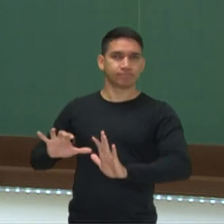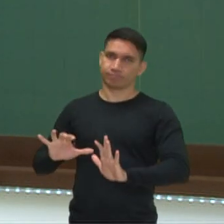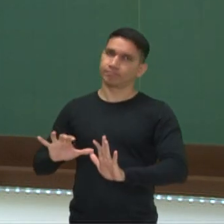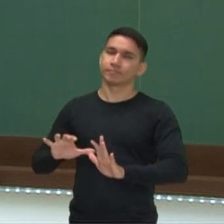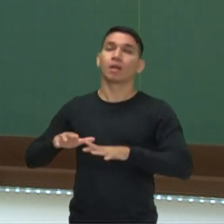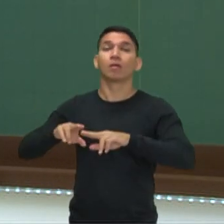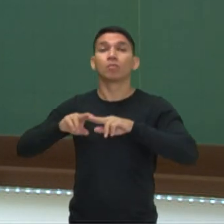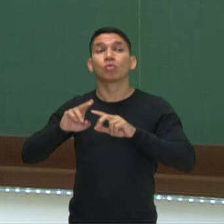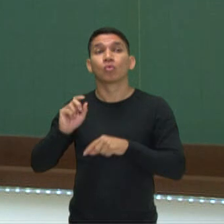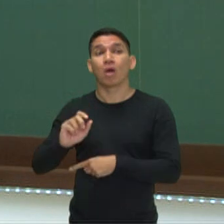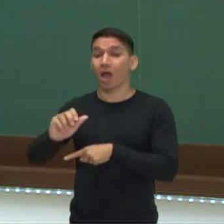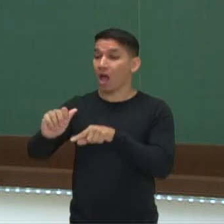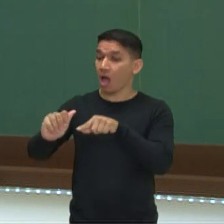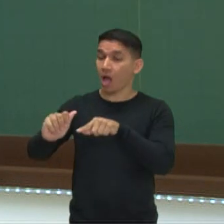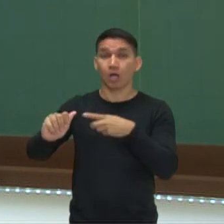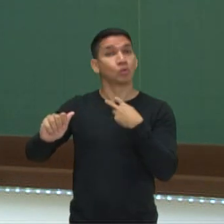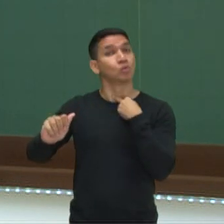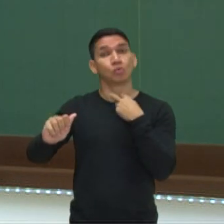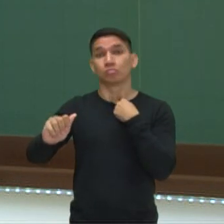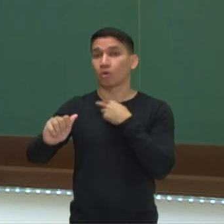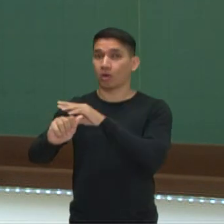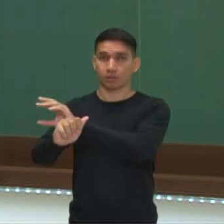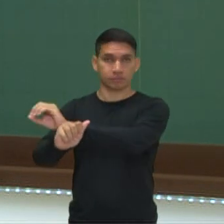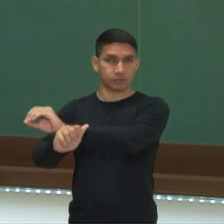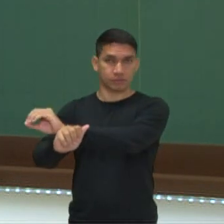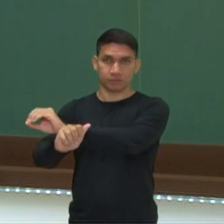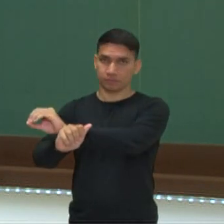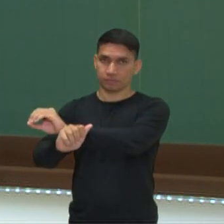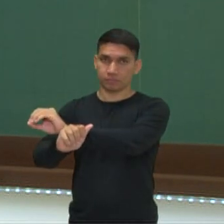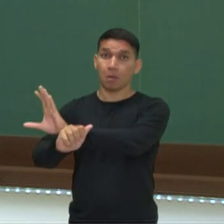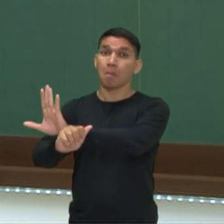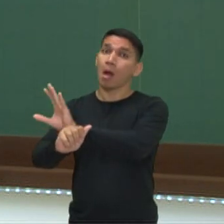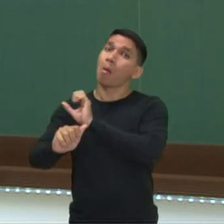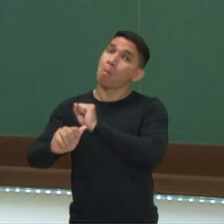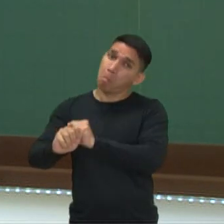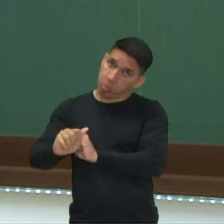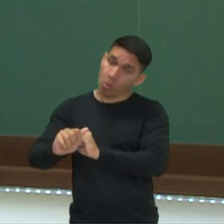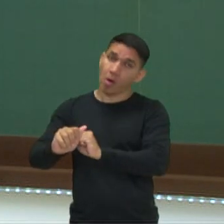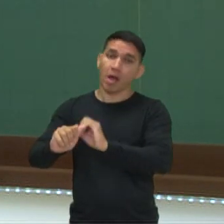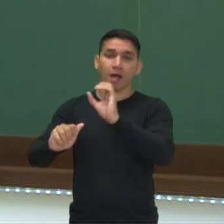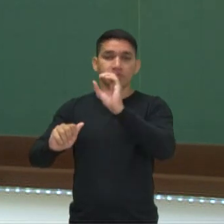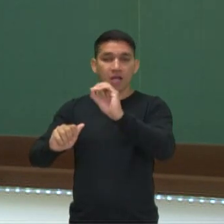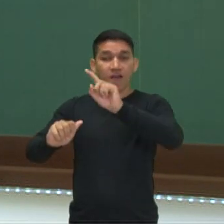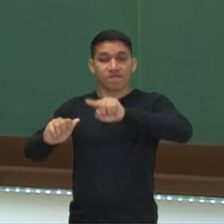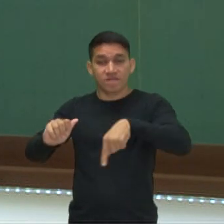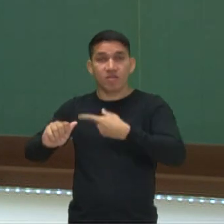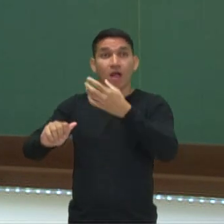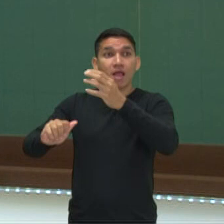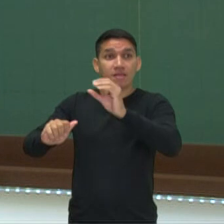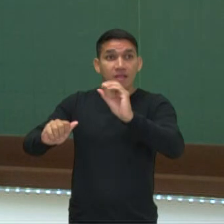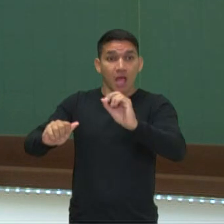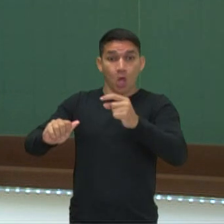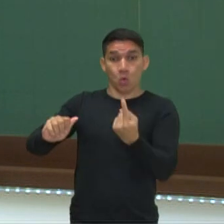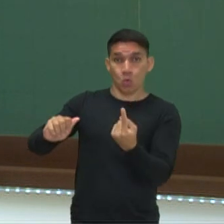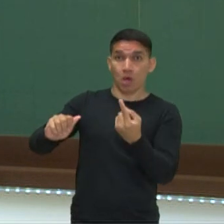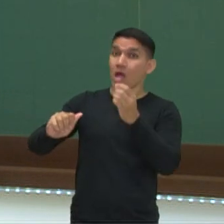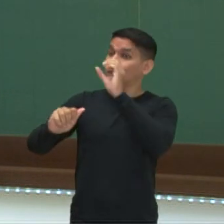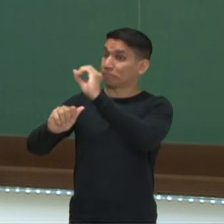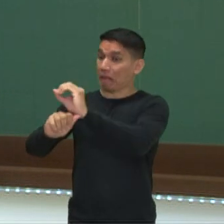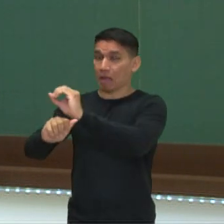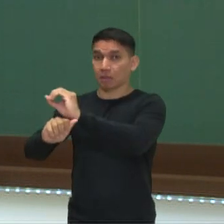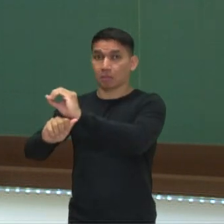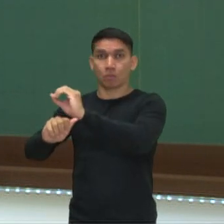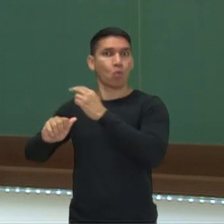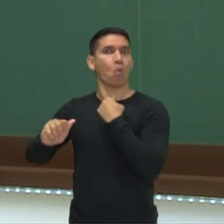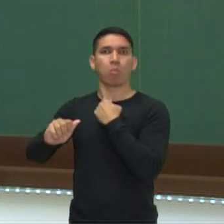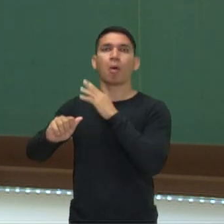O meu A não pode ser zero, mas pode ser 0,001, certo? Mas zero ele não pode ser. Então, ele tem que